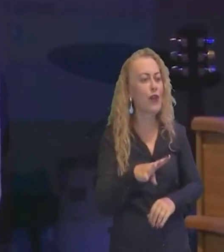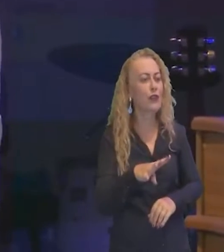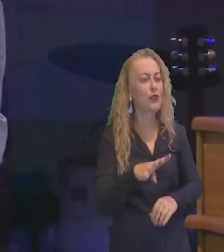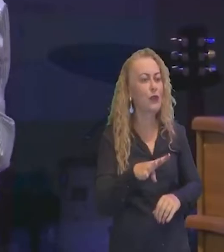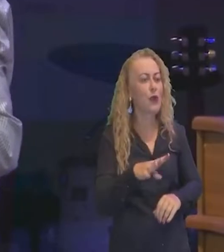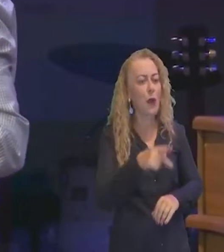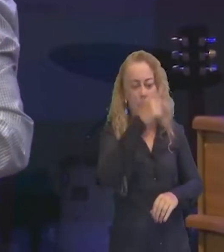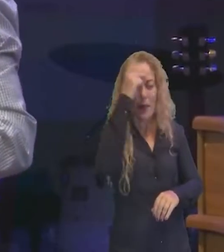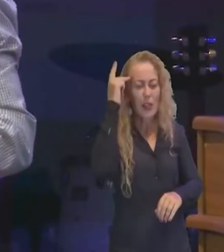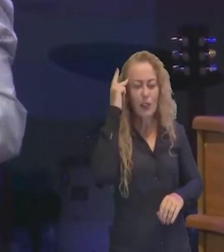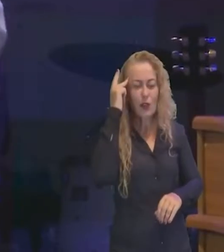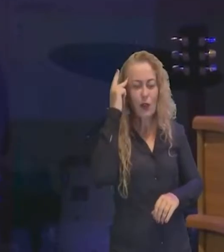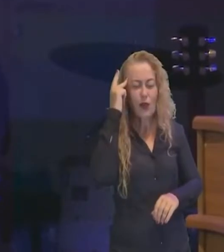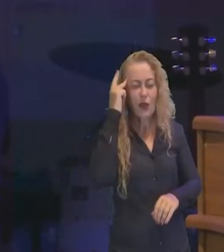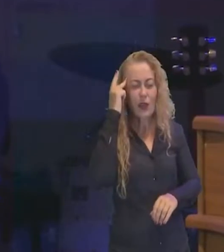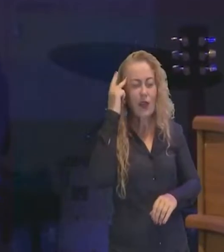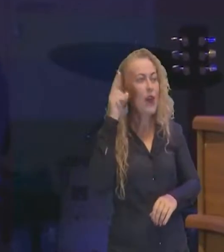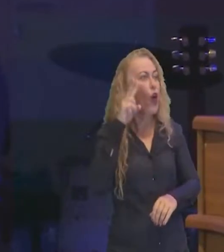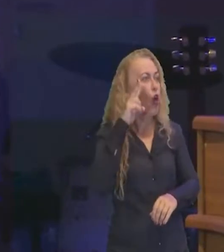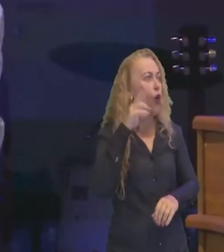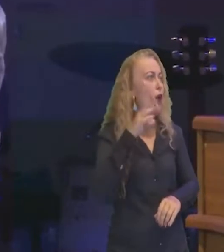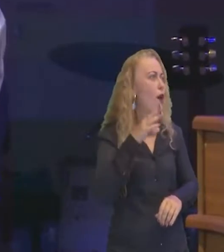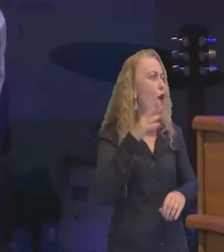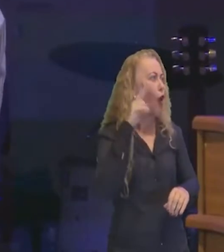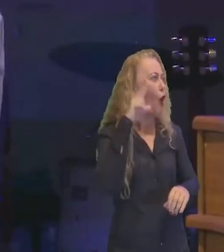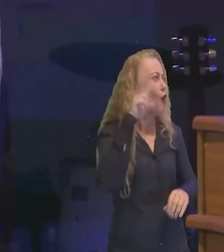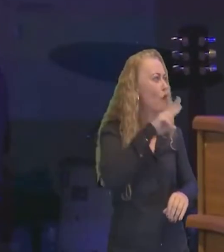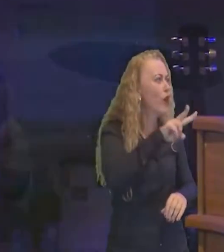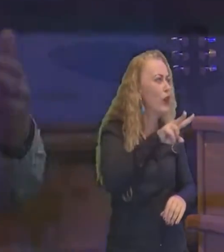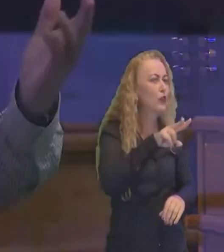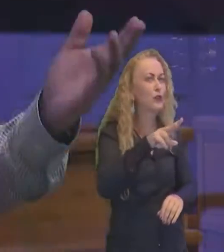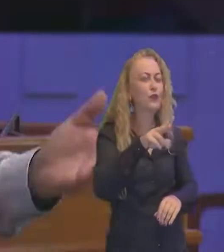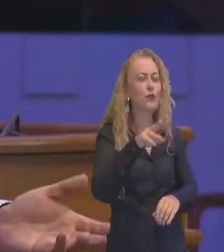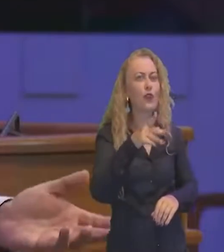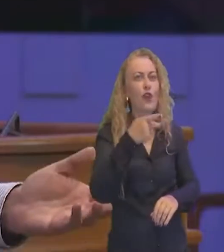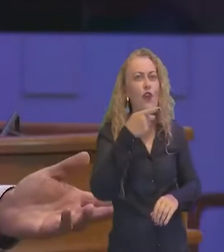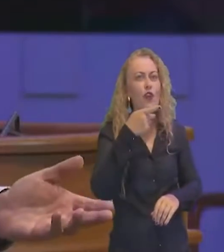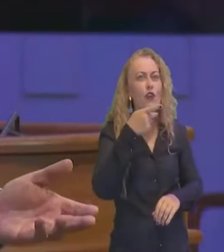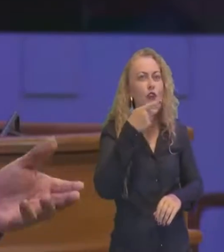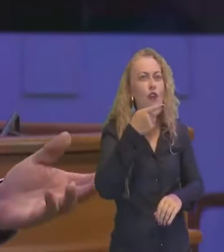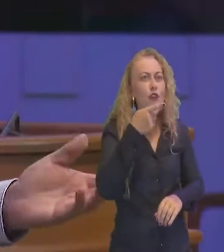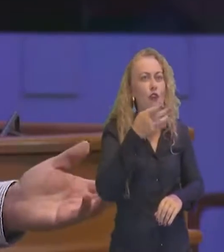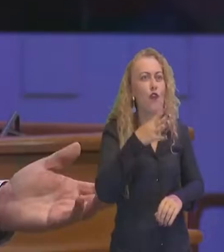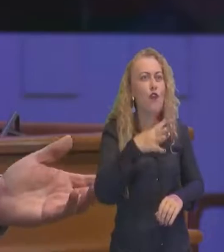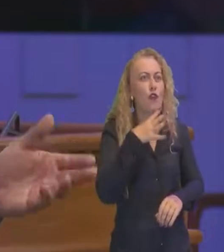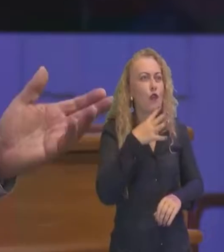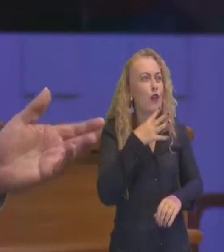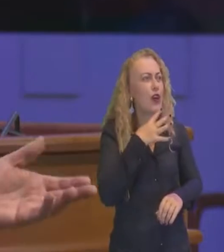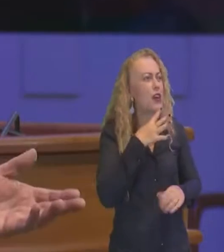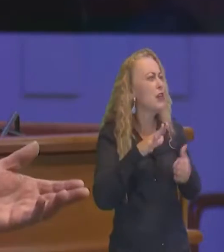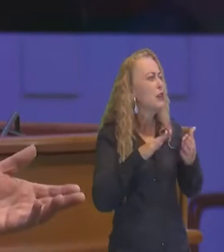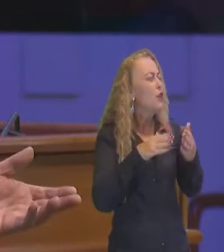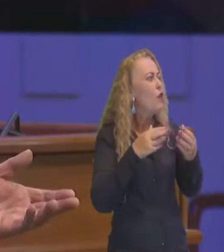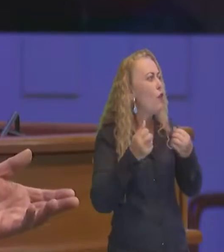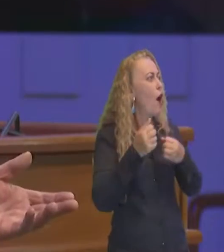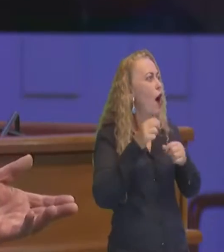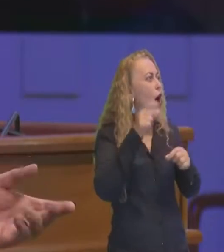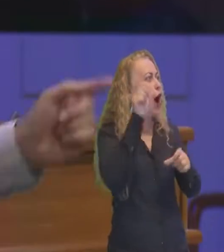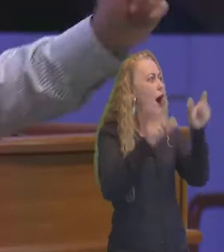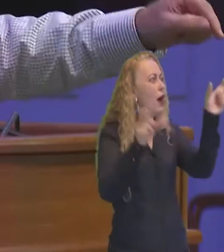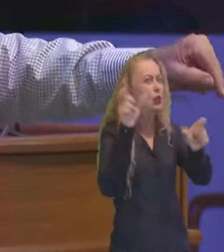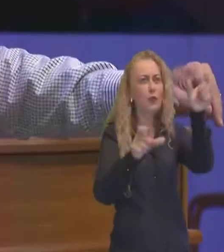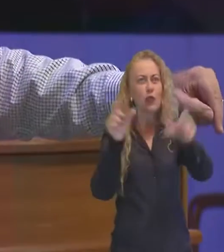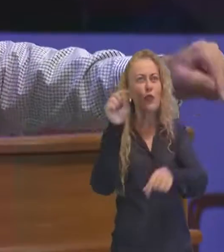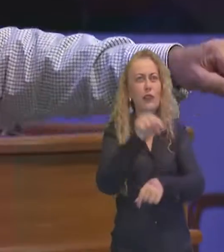Eu olho para vocês, não, quer dizer, conheço alguns, mas não conheço a maioria esmagadora dessa